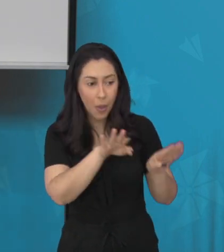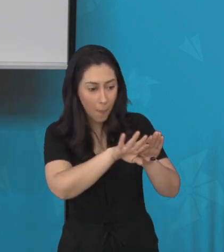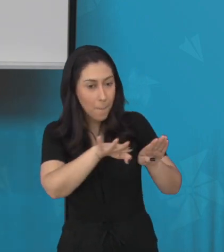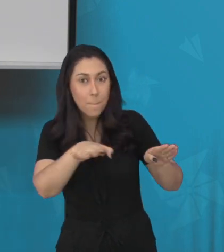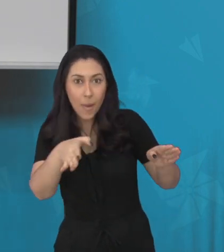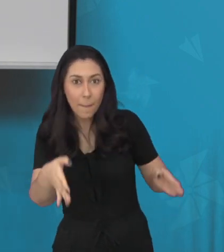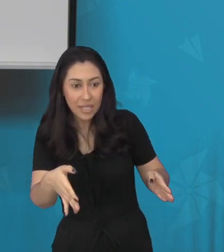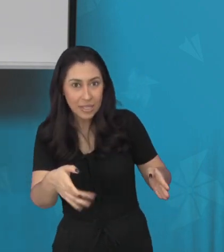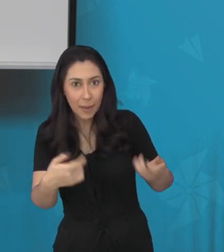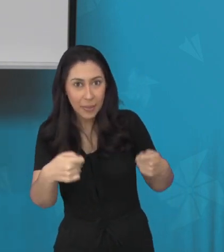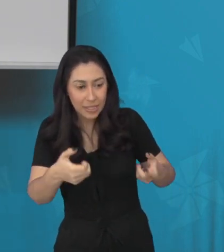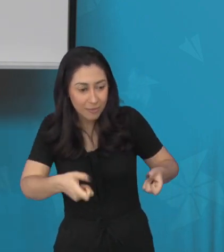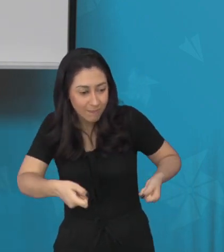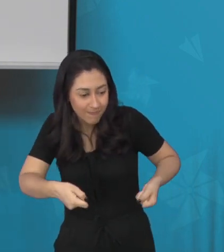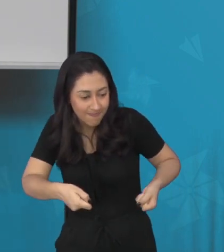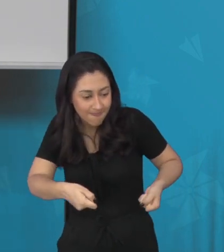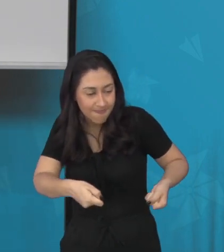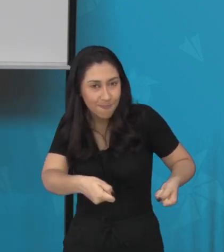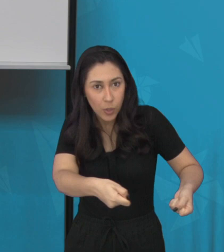vai empurrar uma mesa na sua casa.